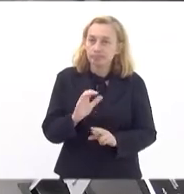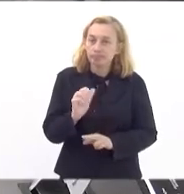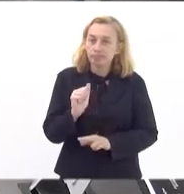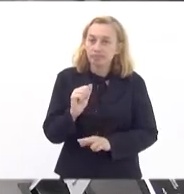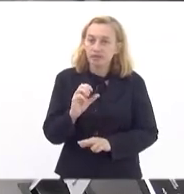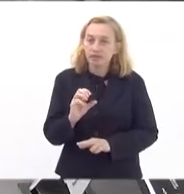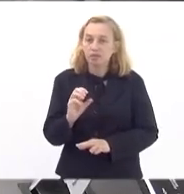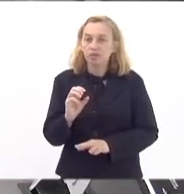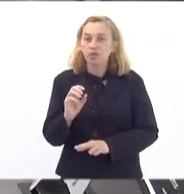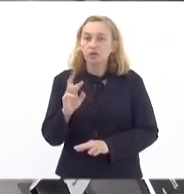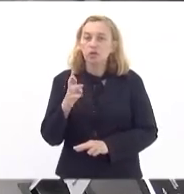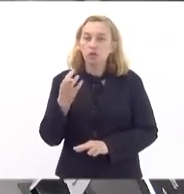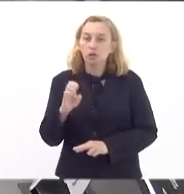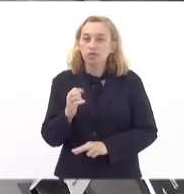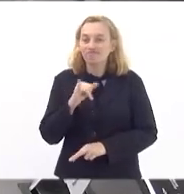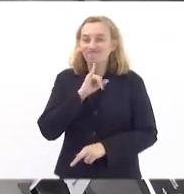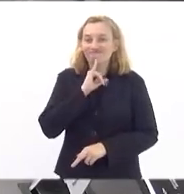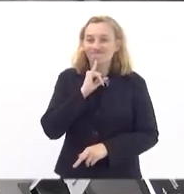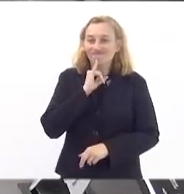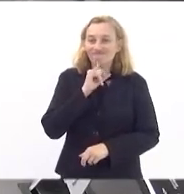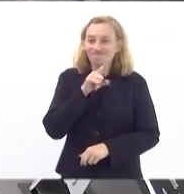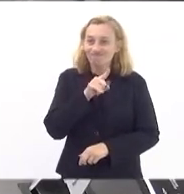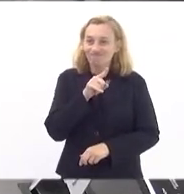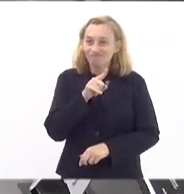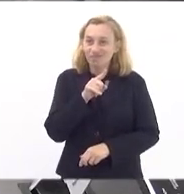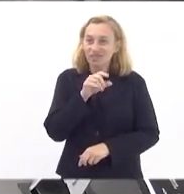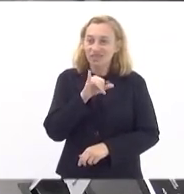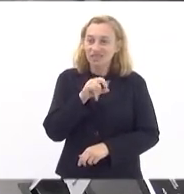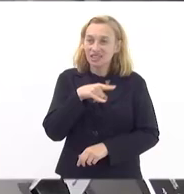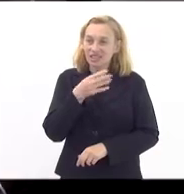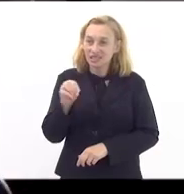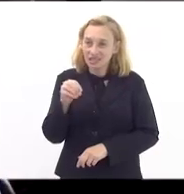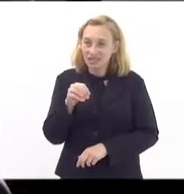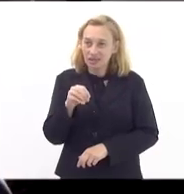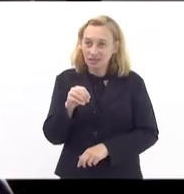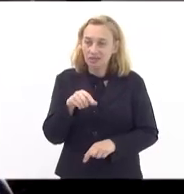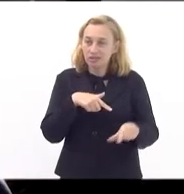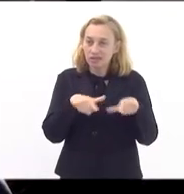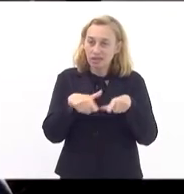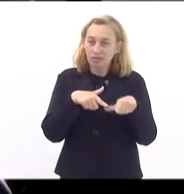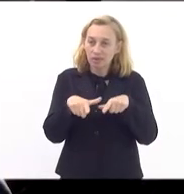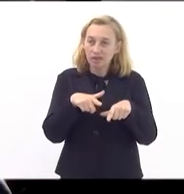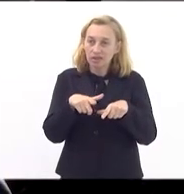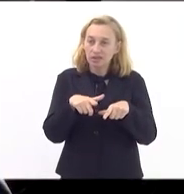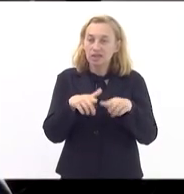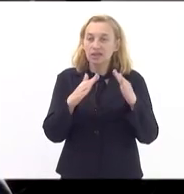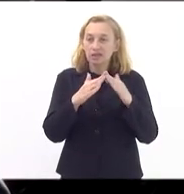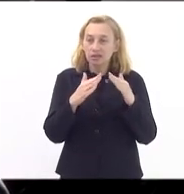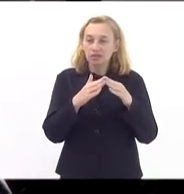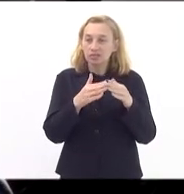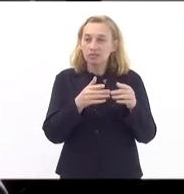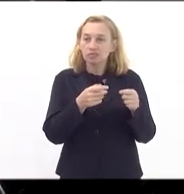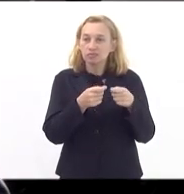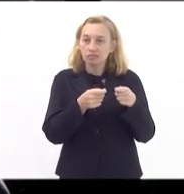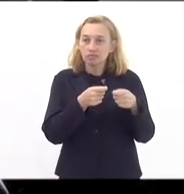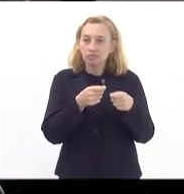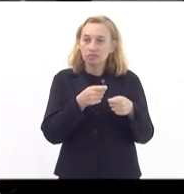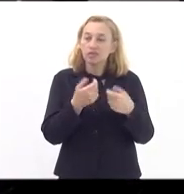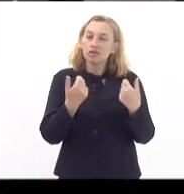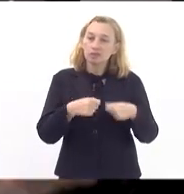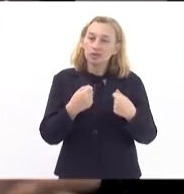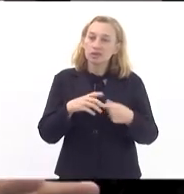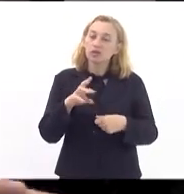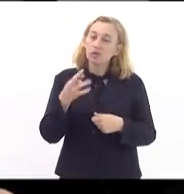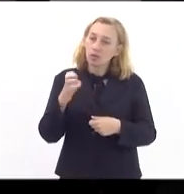cobre infelizmente para essa parte de finalização e alimentação das salas de comando eu preciso as ele cobra em função das